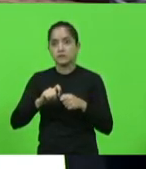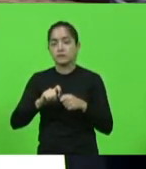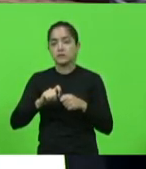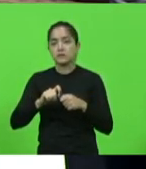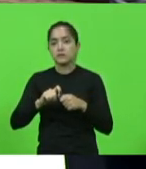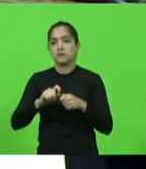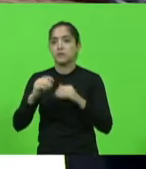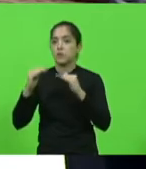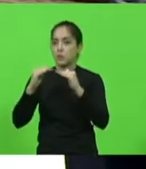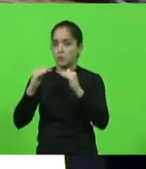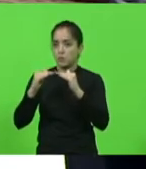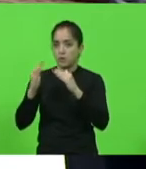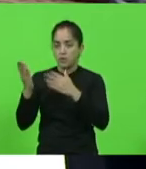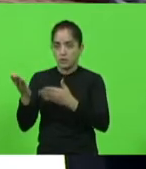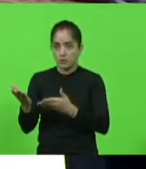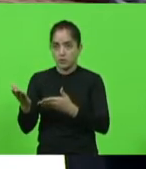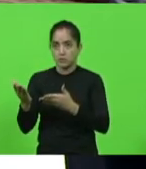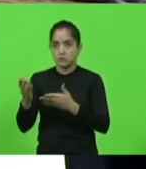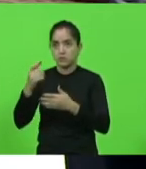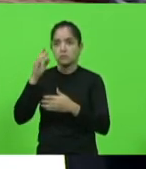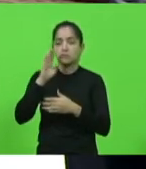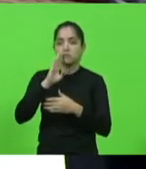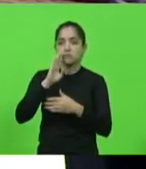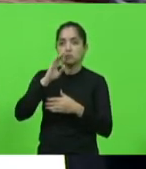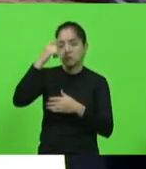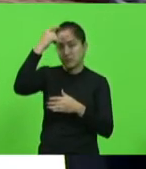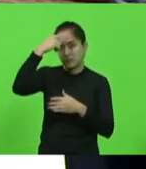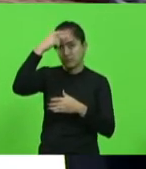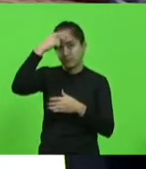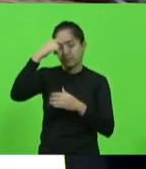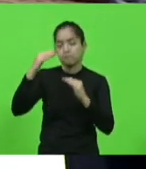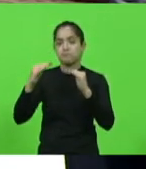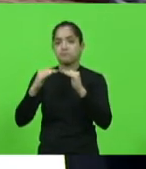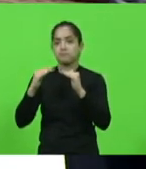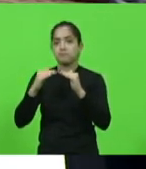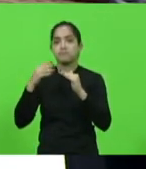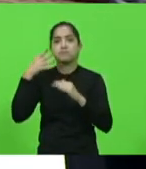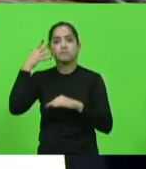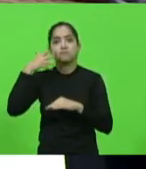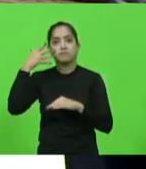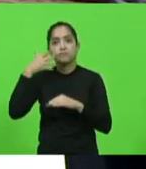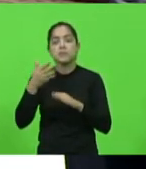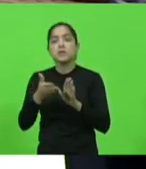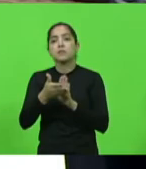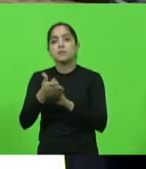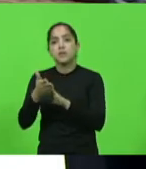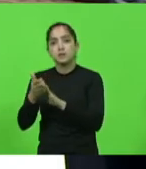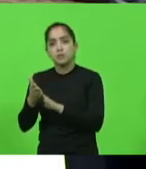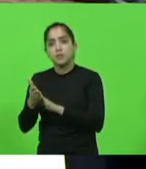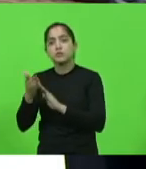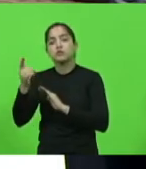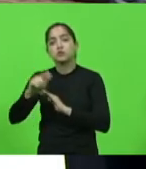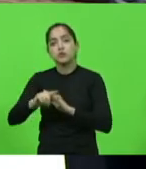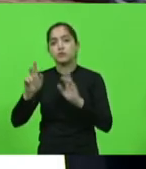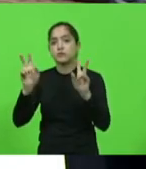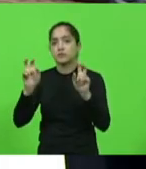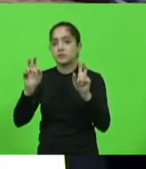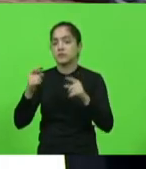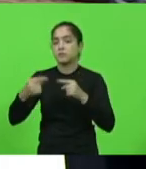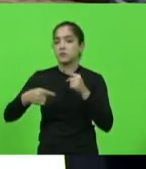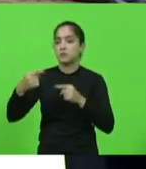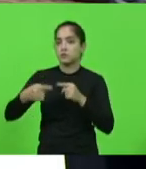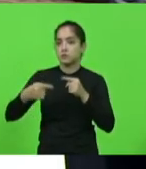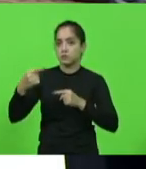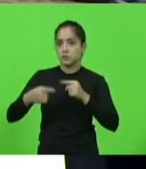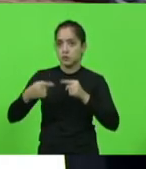corroboro as palavras tanto do Berlanda quanto do deputado Maurício e parabenizo por levantar mais uma vez esse tema, que a gente